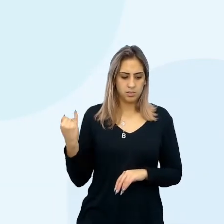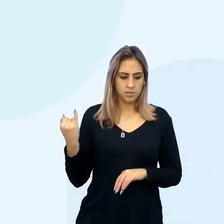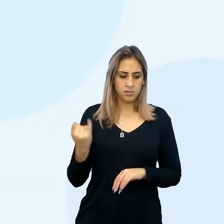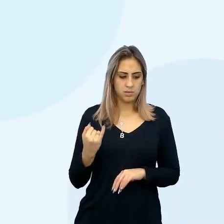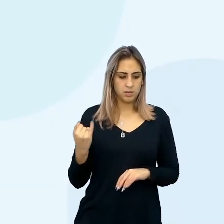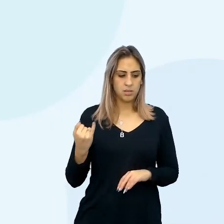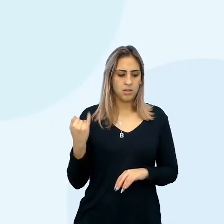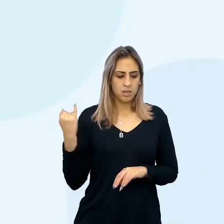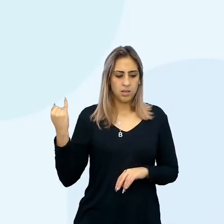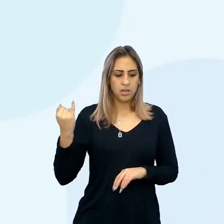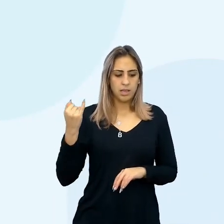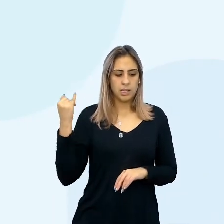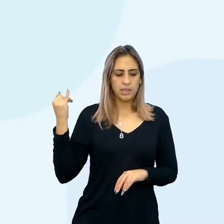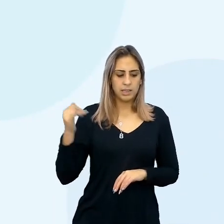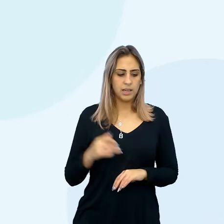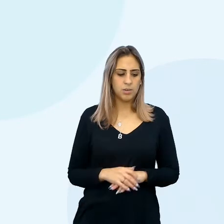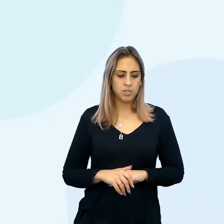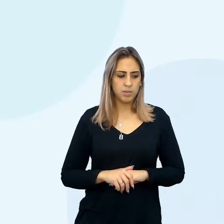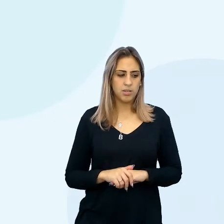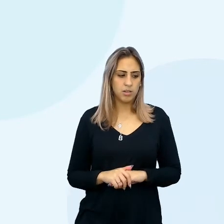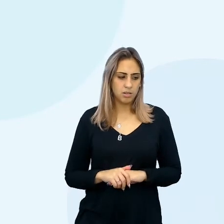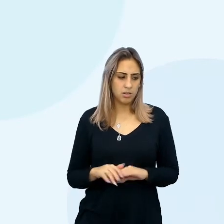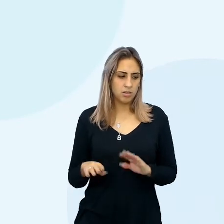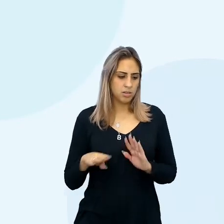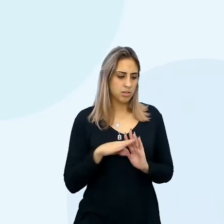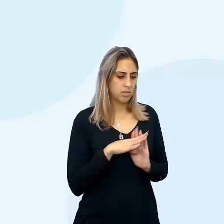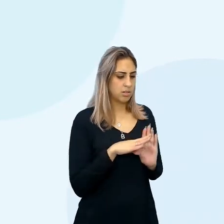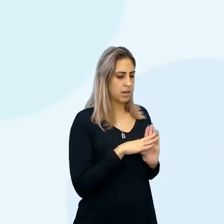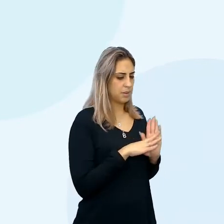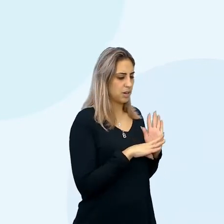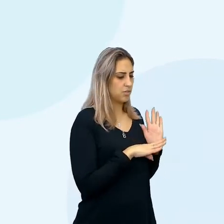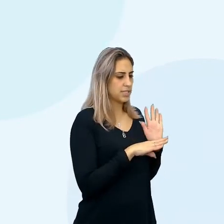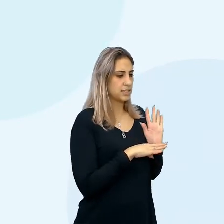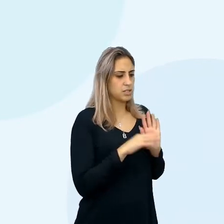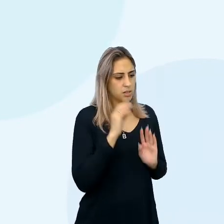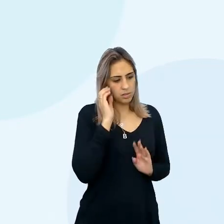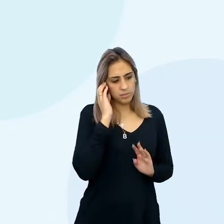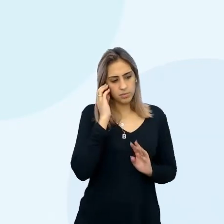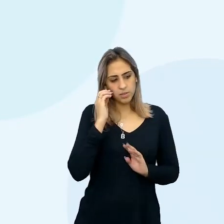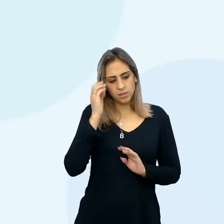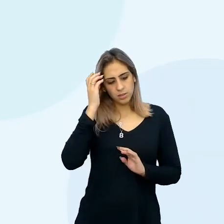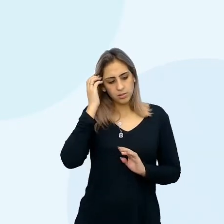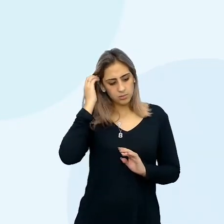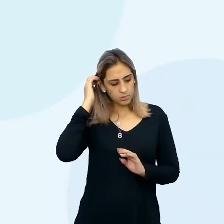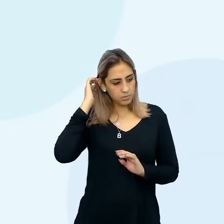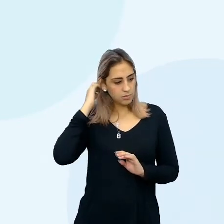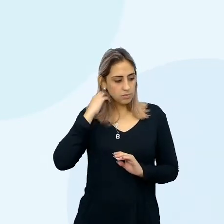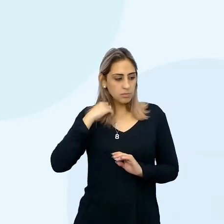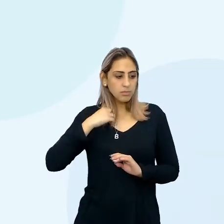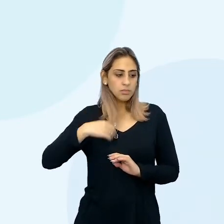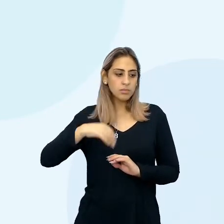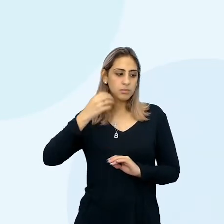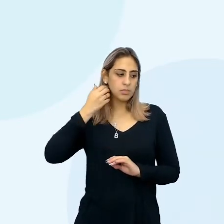de funcionamento do capitalismo. Essa nova lógica, pessoal, ela é plenamente